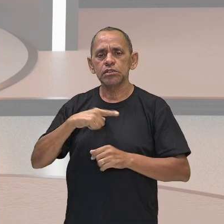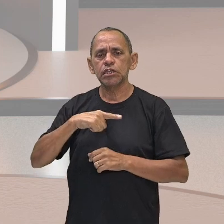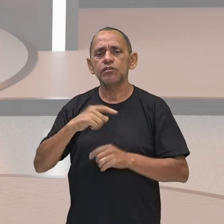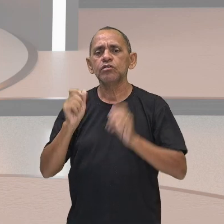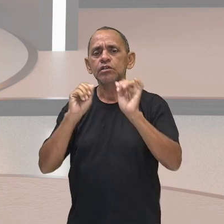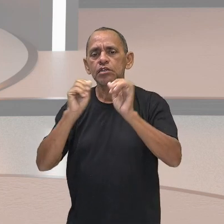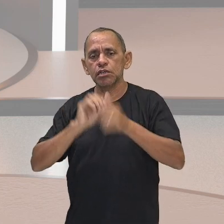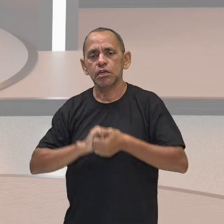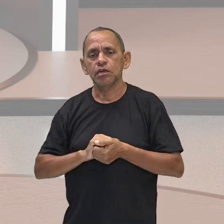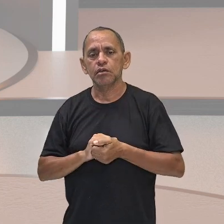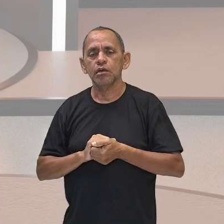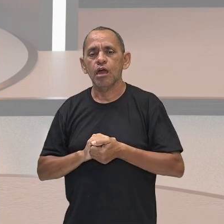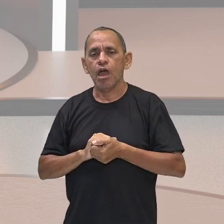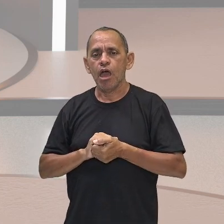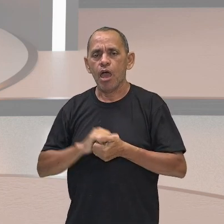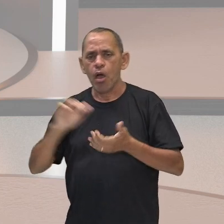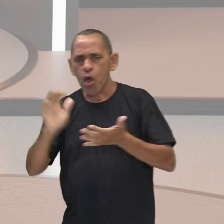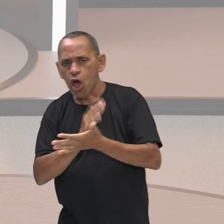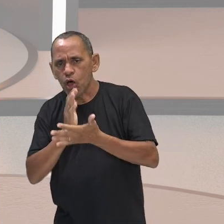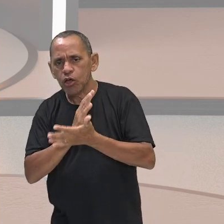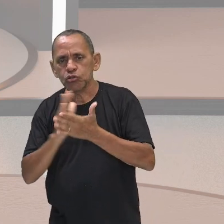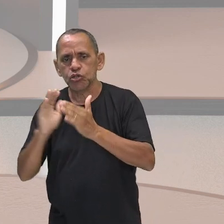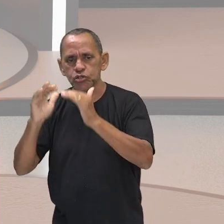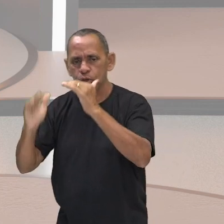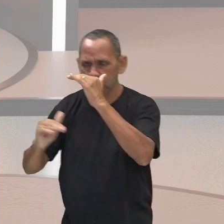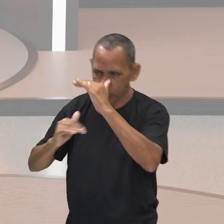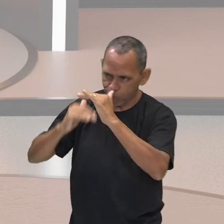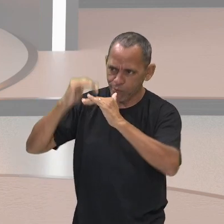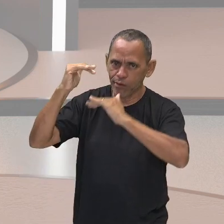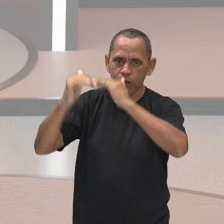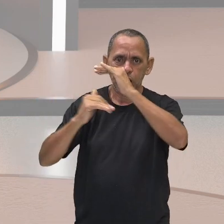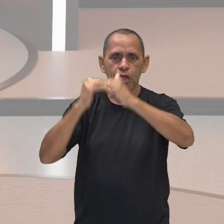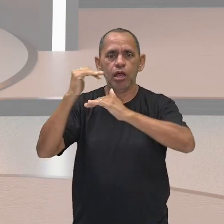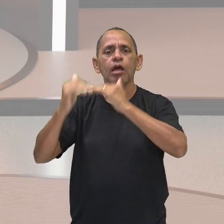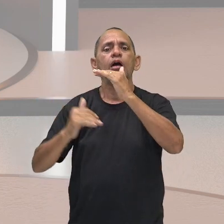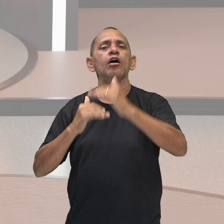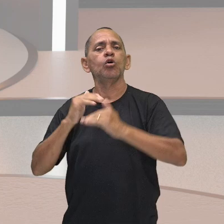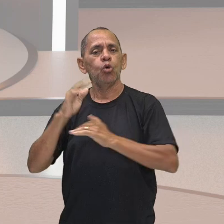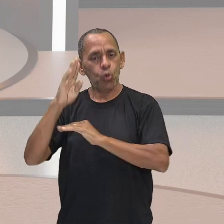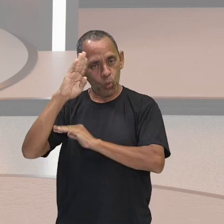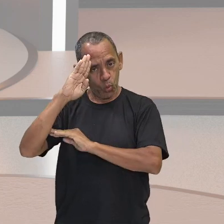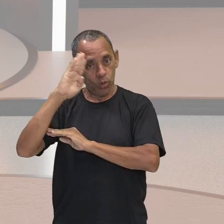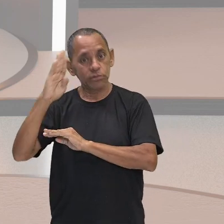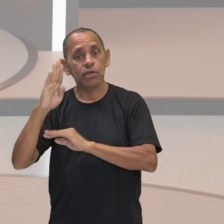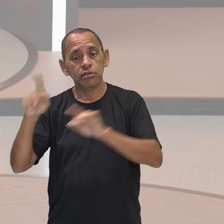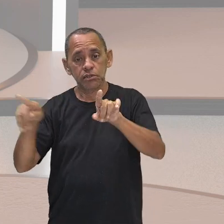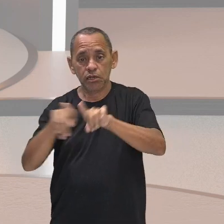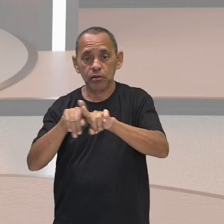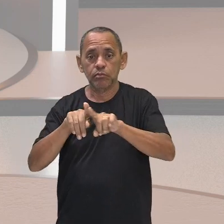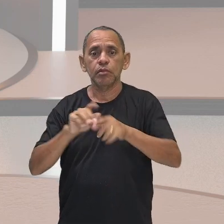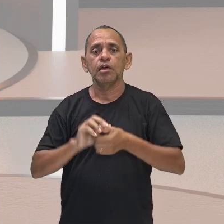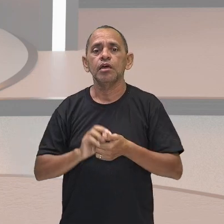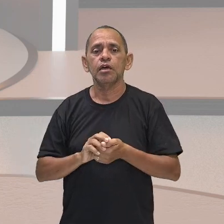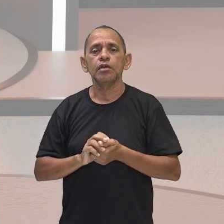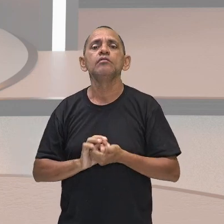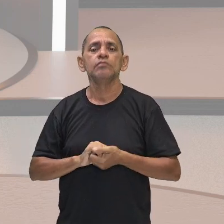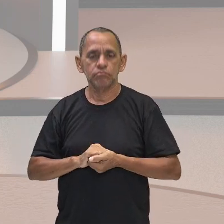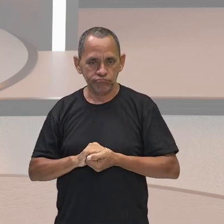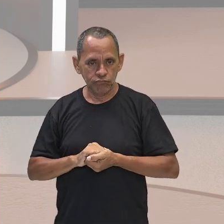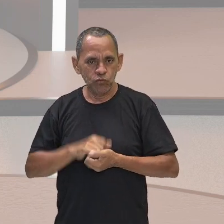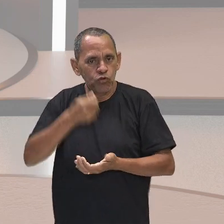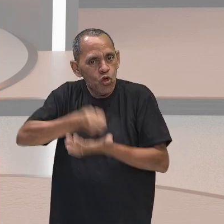estão em ascensão, como ali os soldados do Exército, e ficam ali, não é mesmo, pressionando, então,